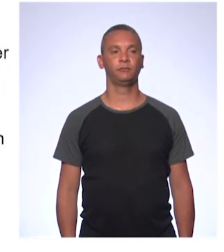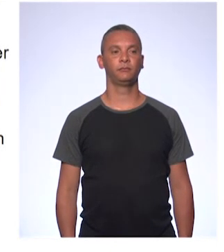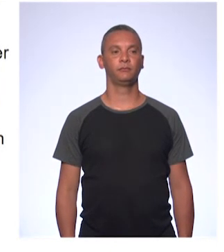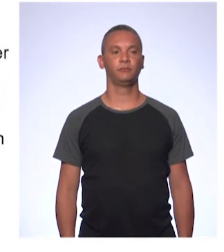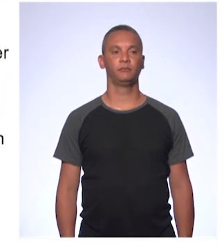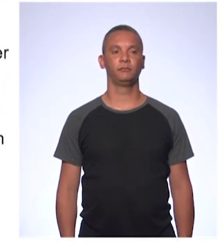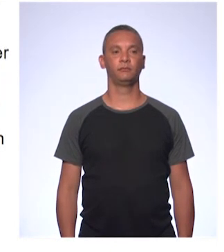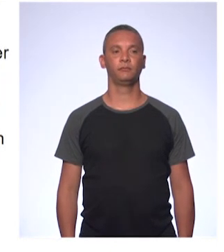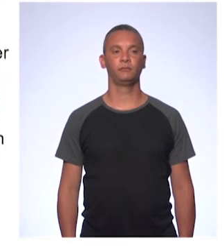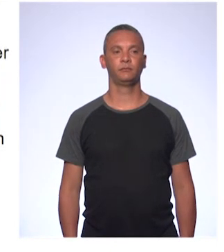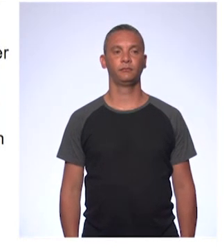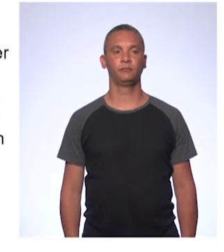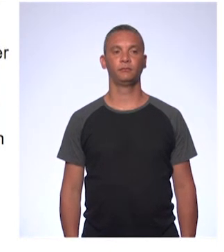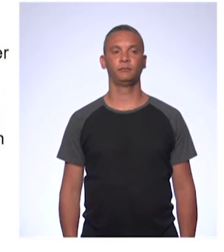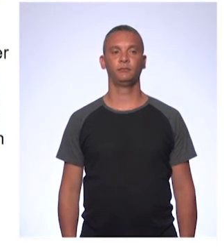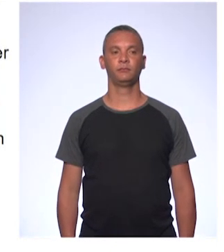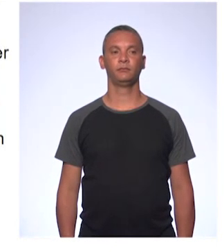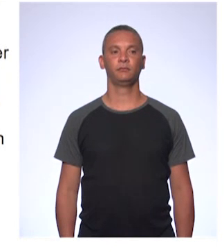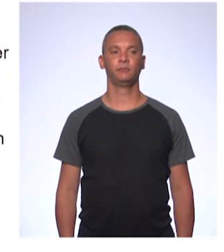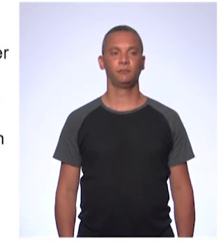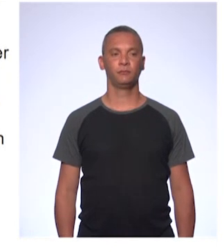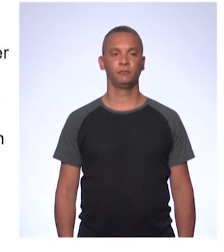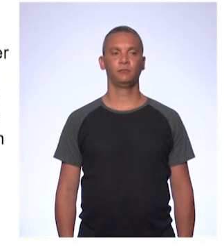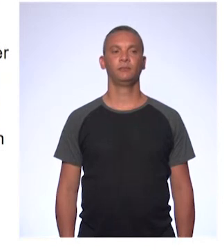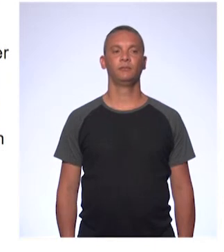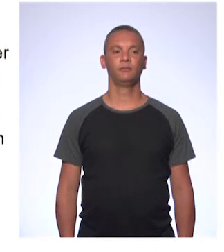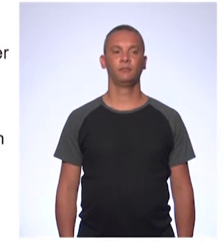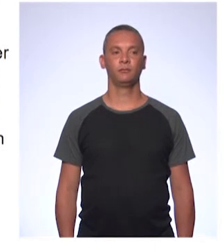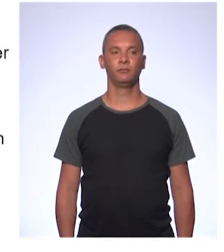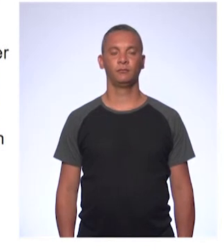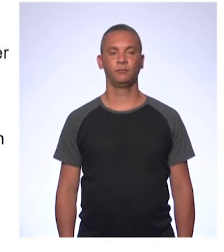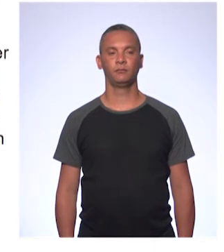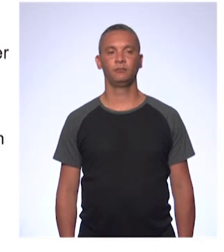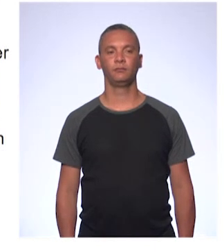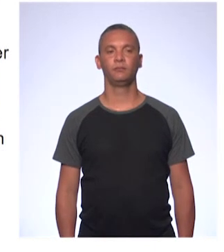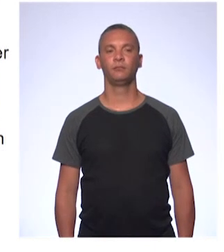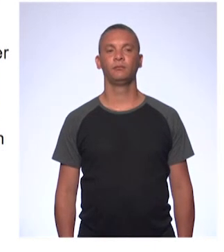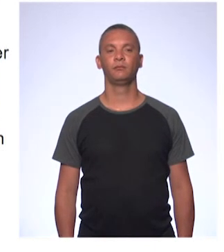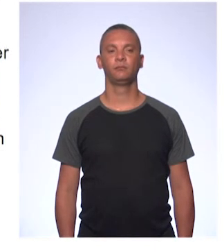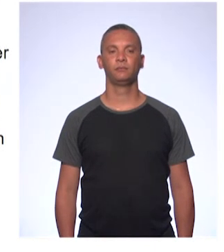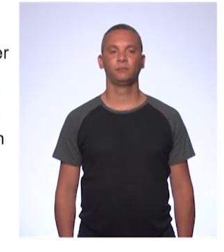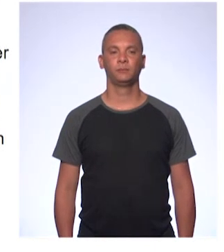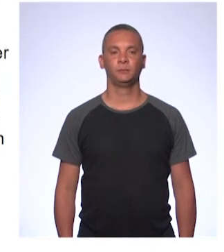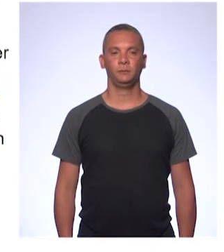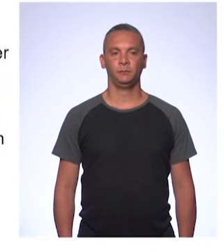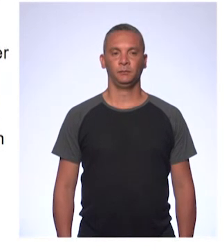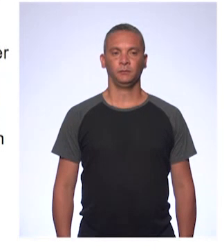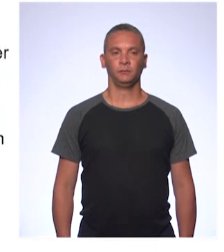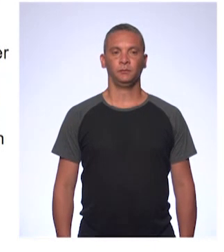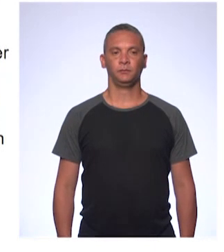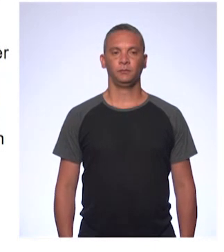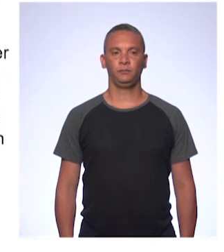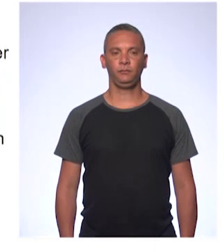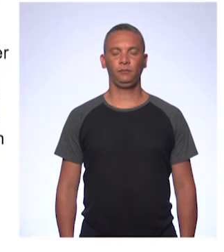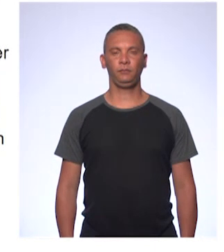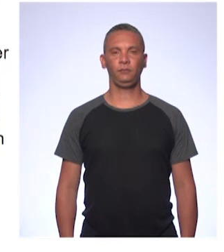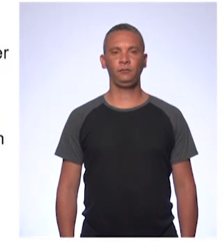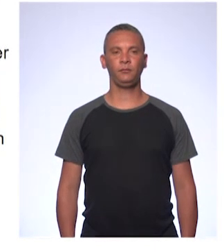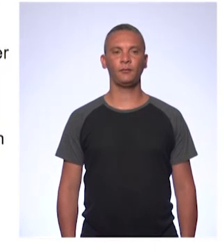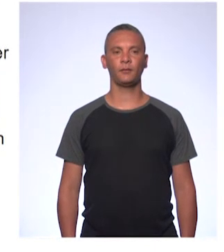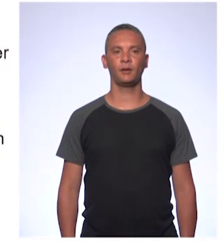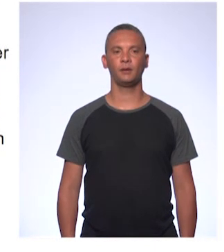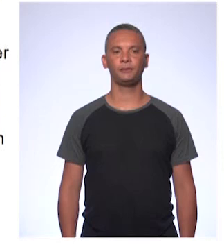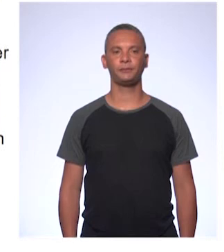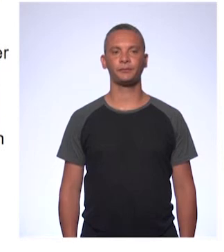las vitrinas de las joyerías, en el anuncio por la radio, en el